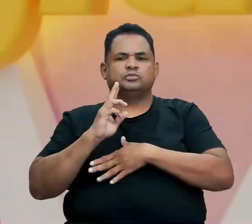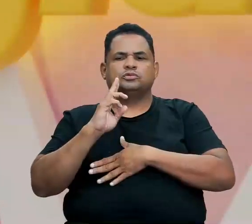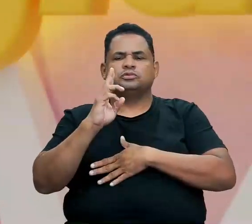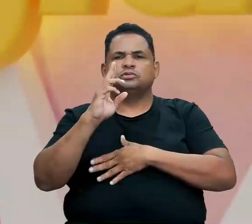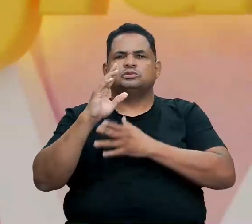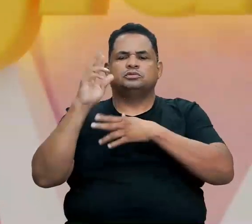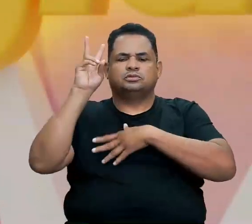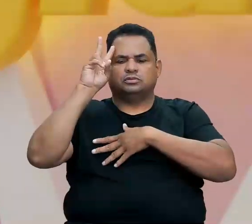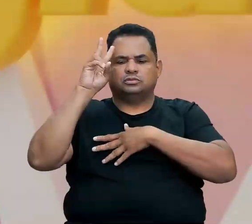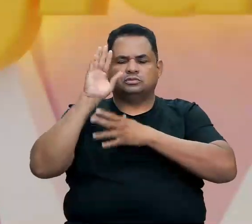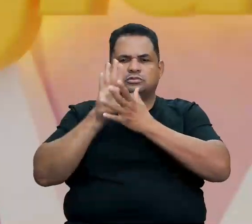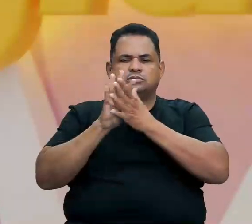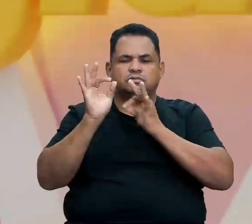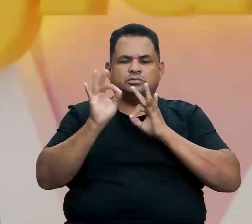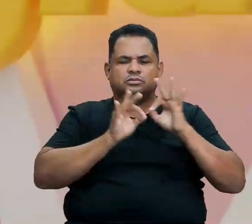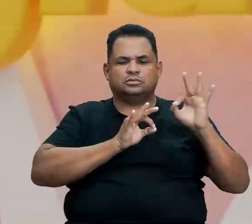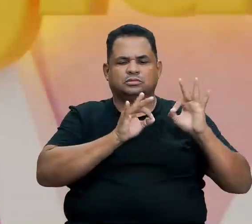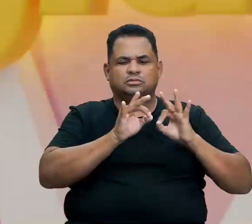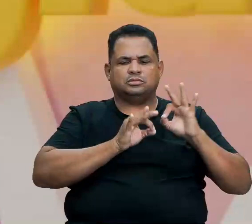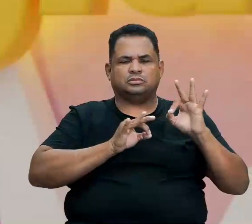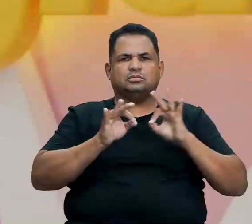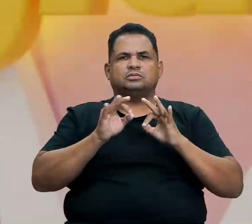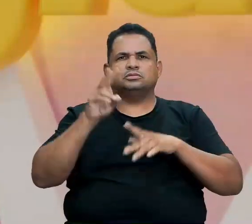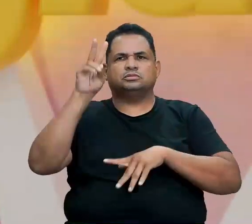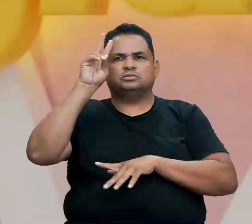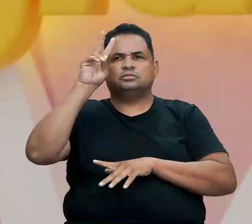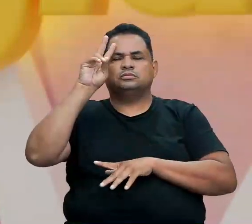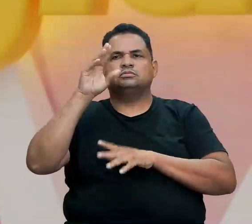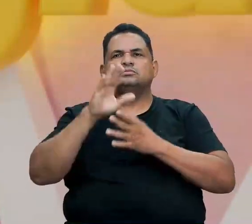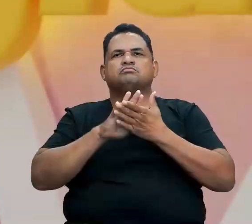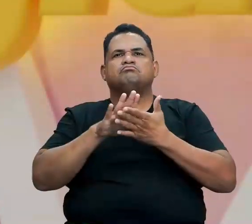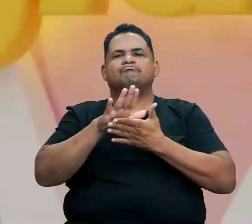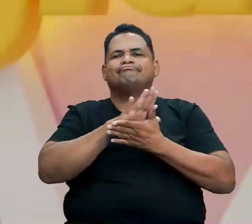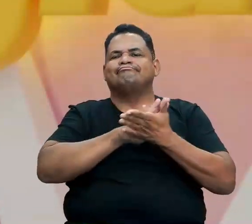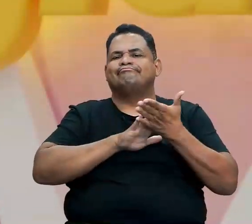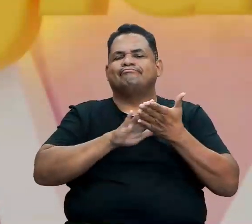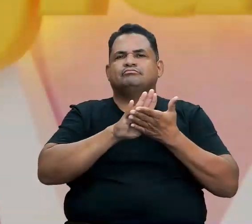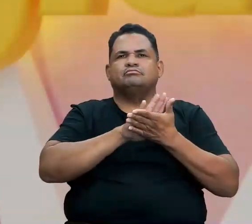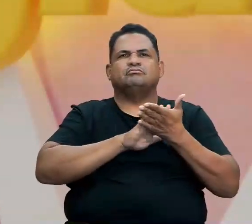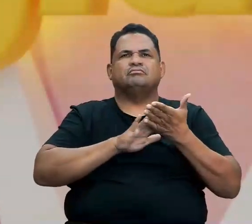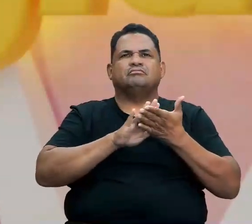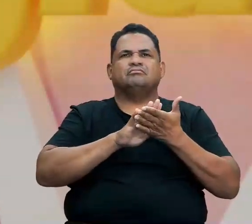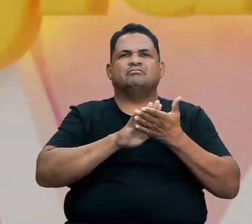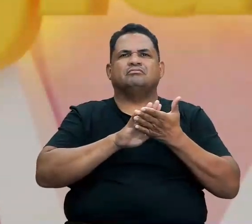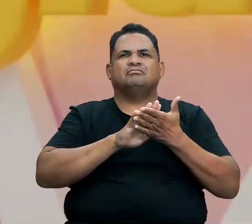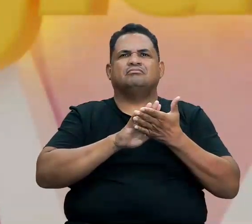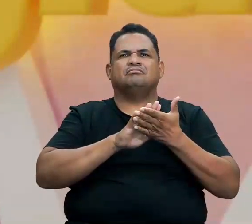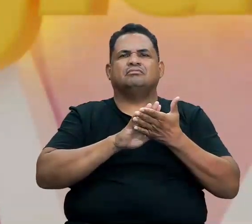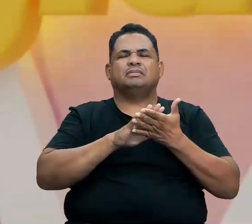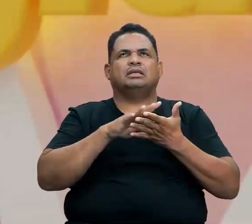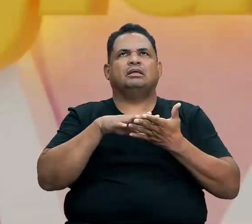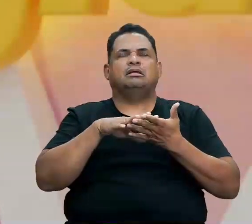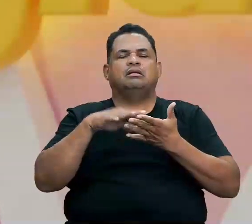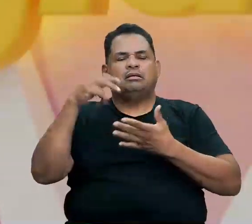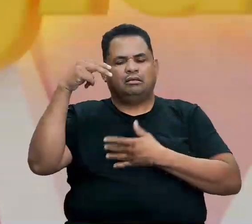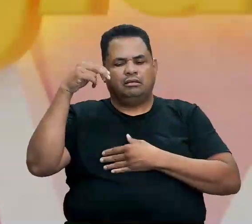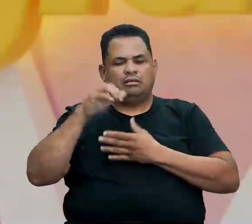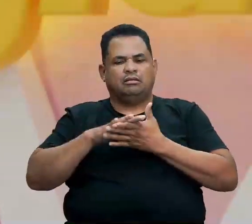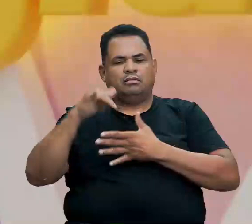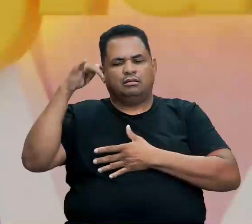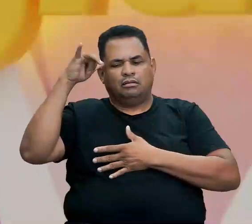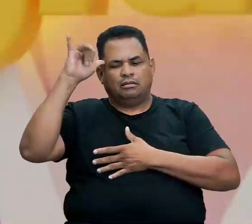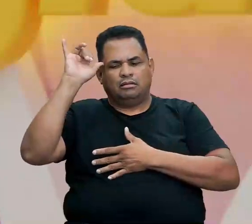históricas, de uma construção histórica. Nada assim, a vaca de uma hora para